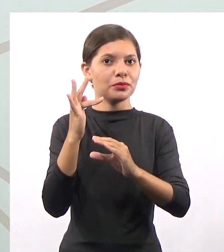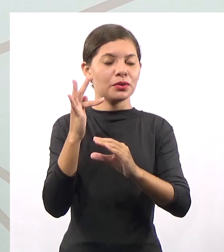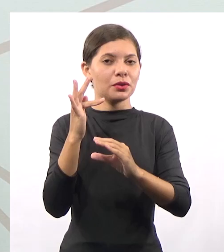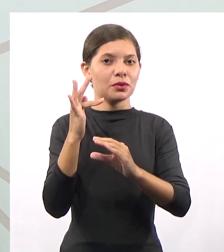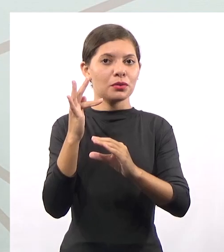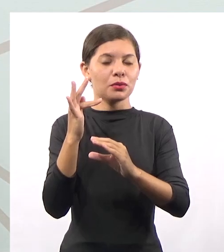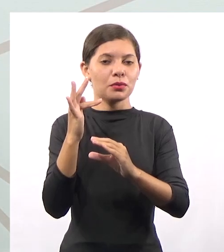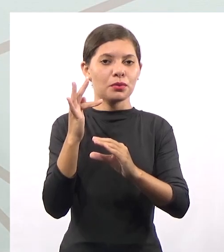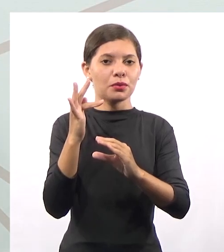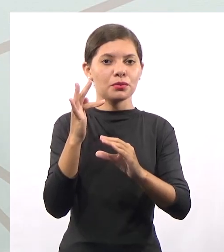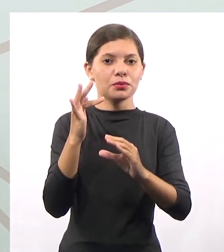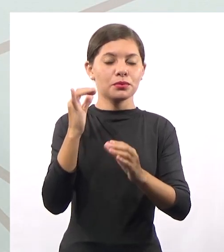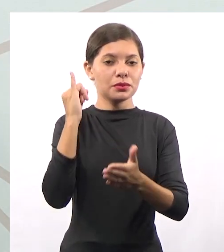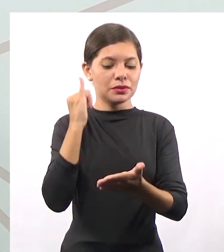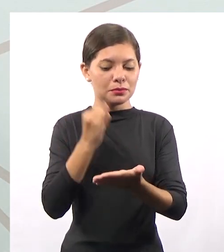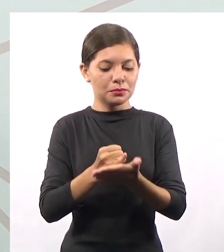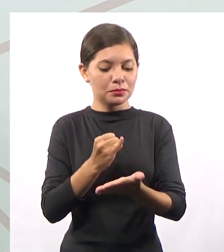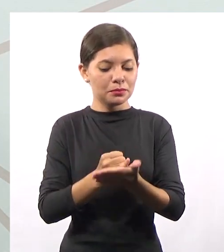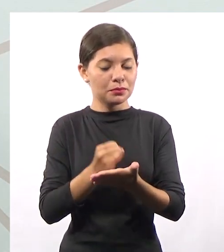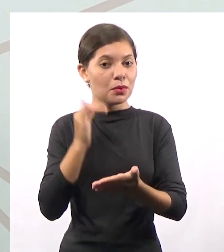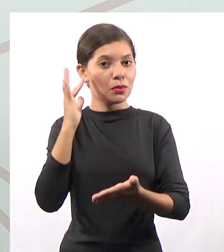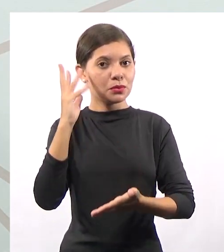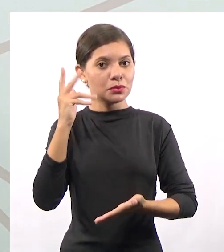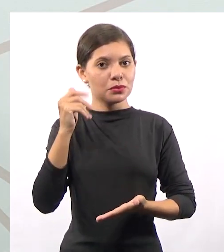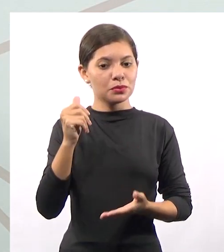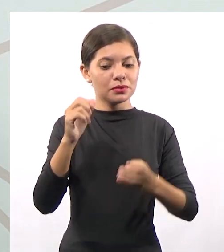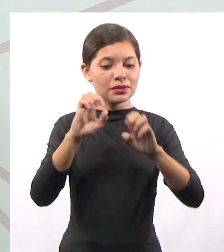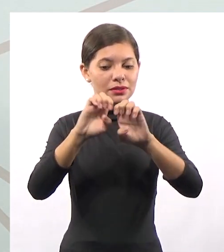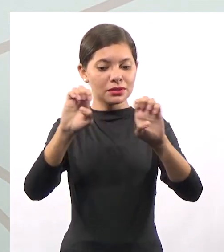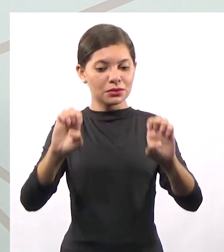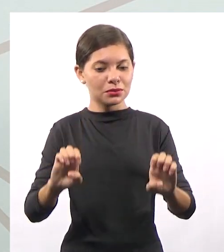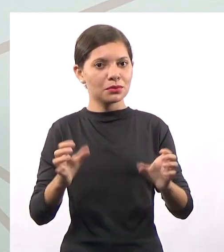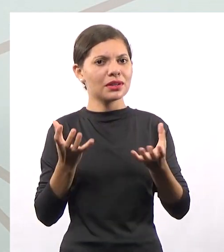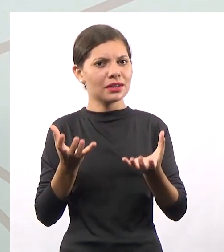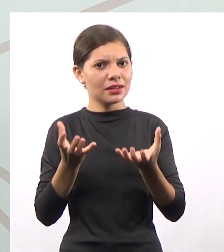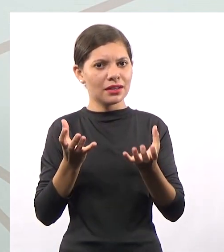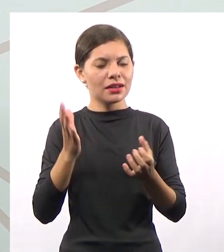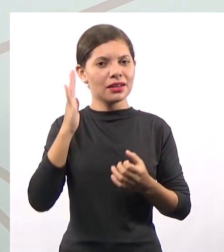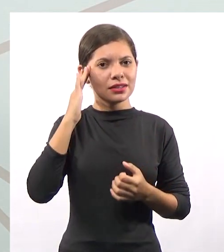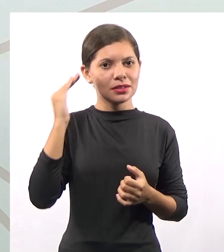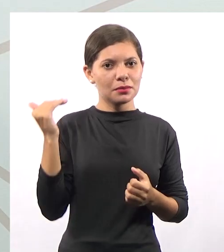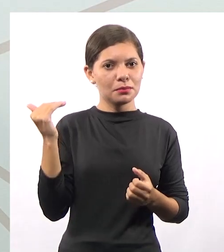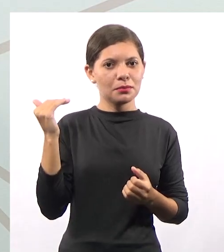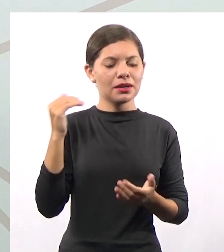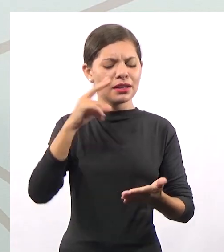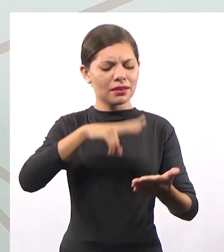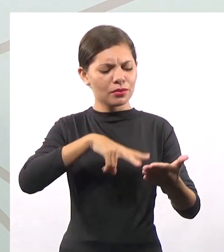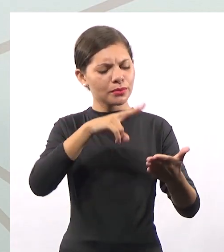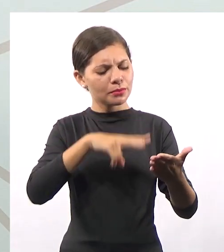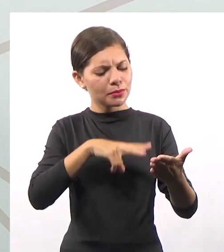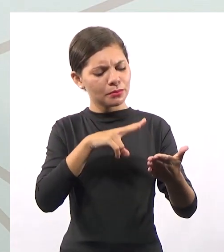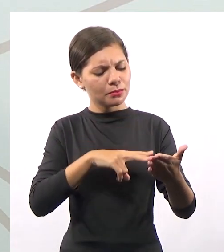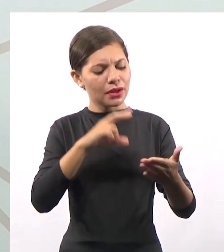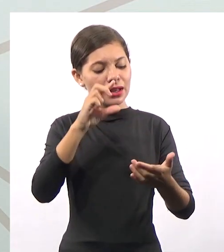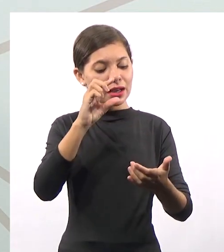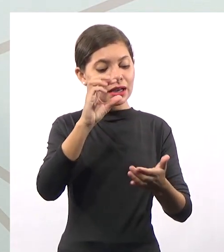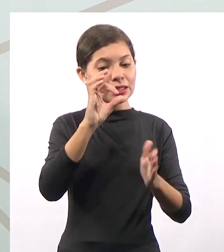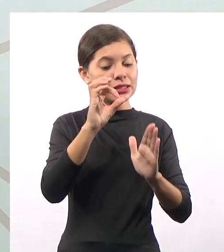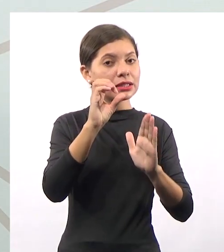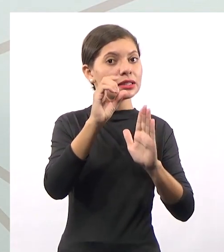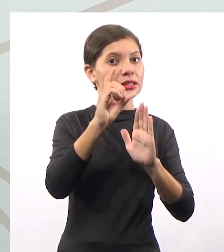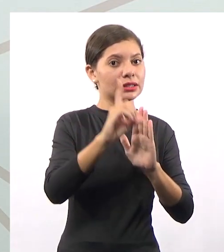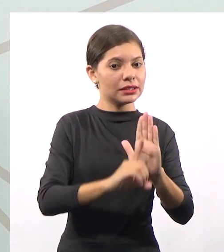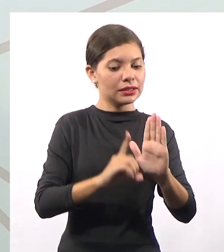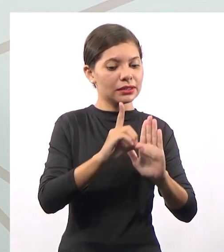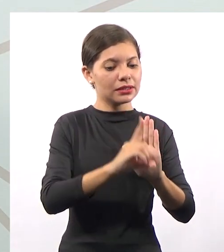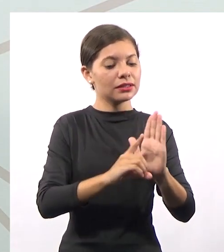dos impostos e das estruturas. Se você quiser saber mais, acesse a LDB, leia as diretrizes e como que se